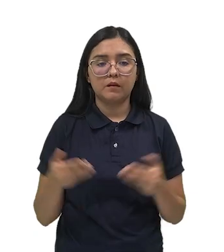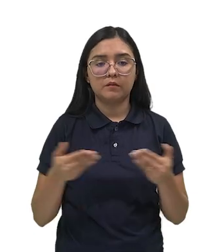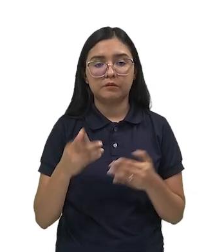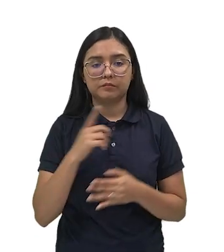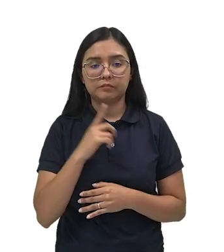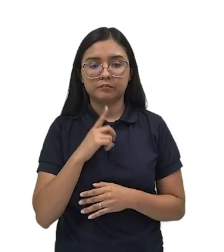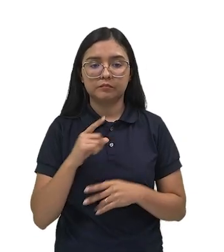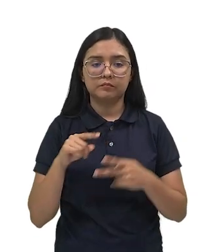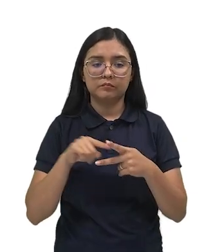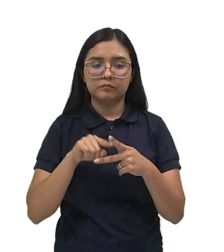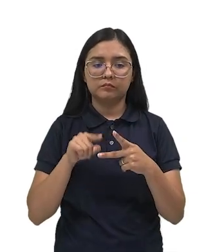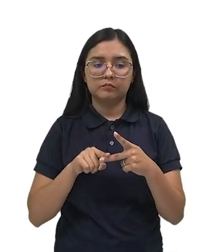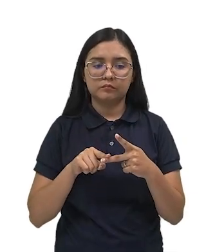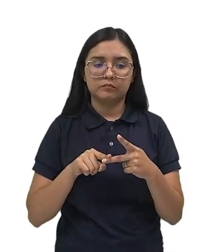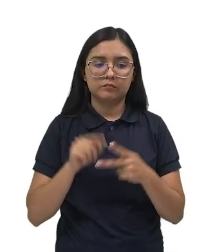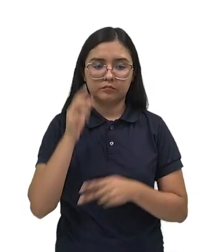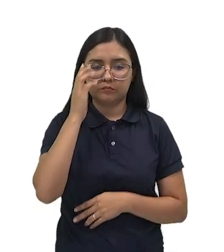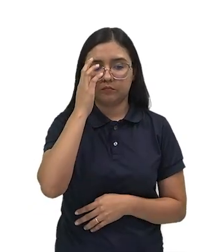o ângulo